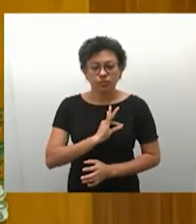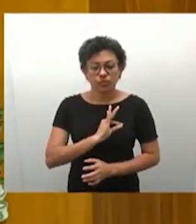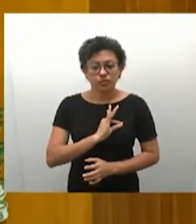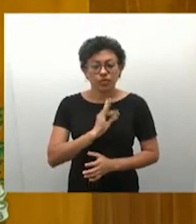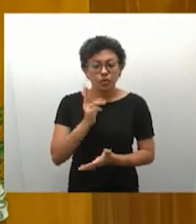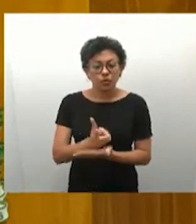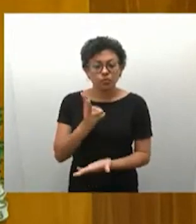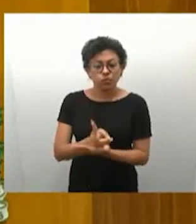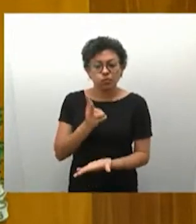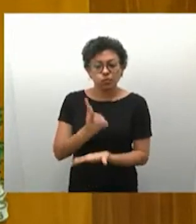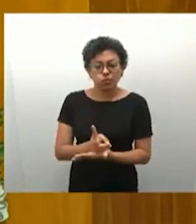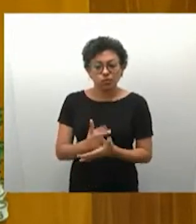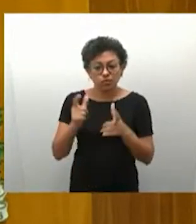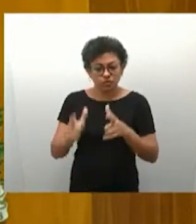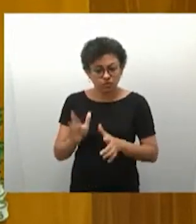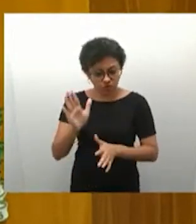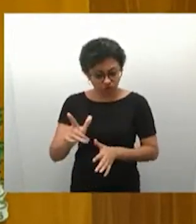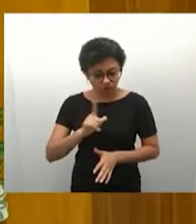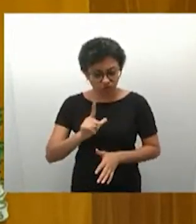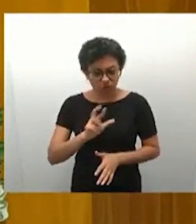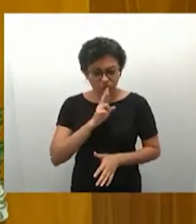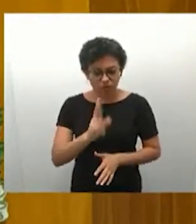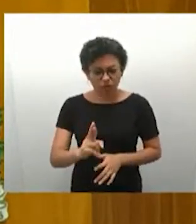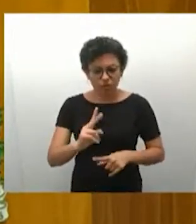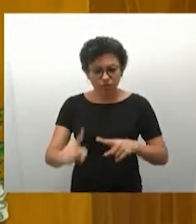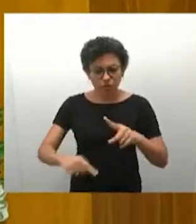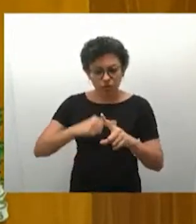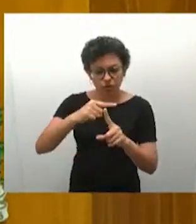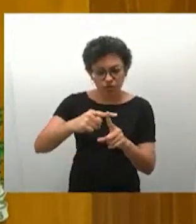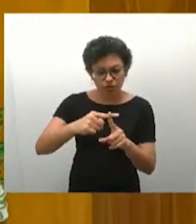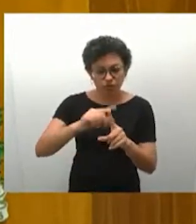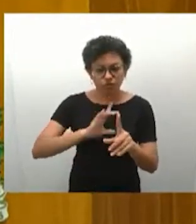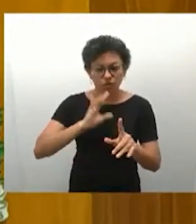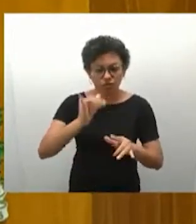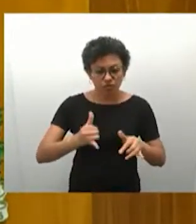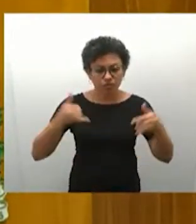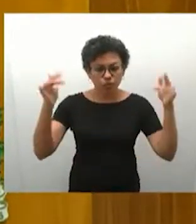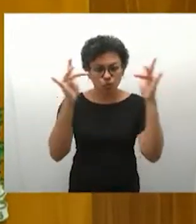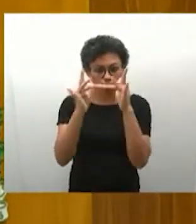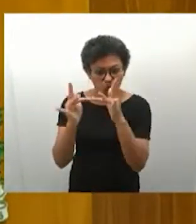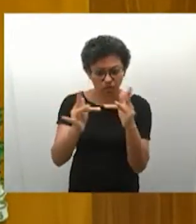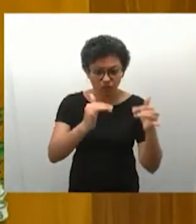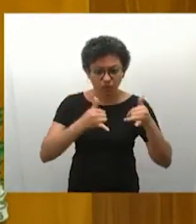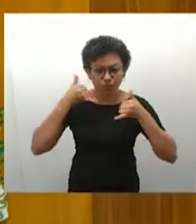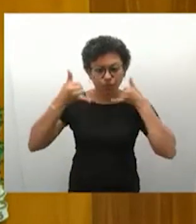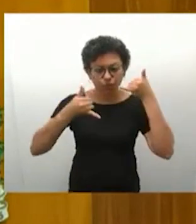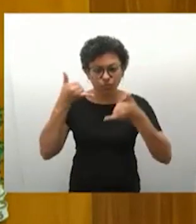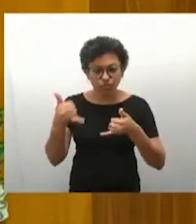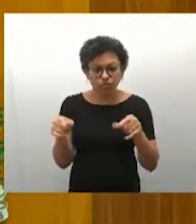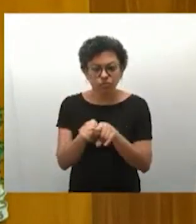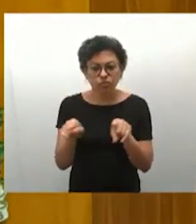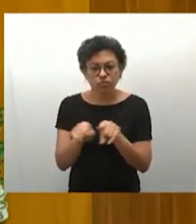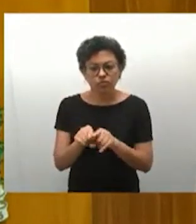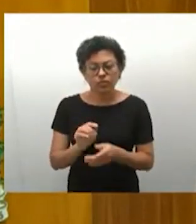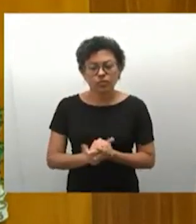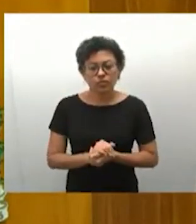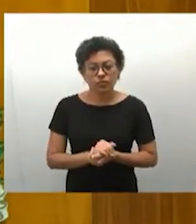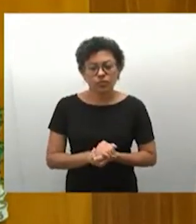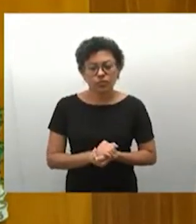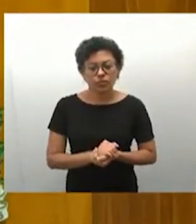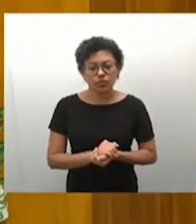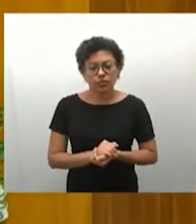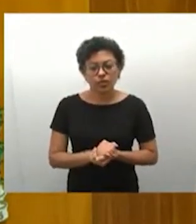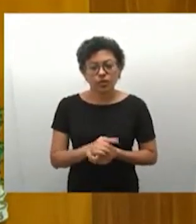saia dali já teve o resultado gabinete já ligou para um ligou para outro e começa essa essa mensagem positiva